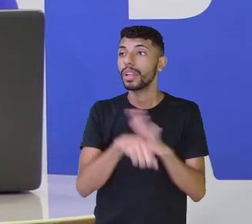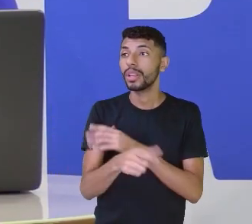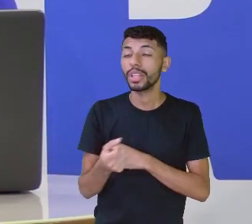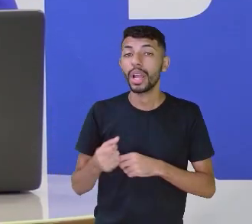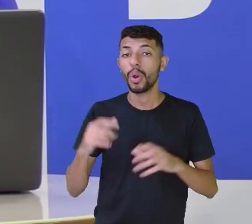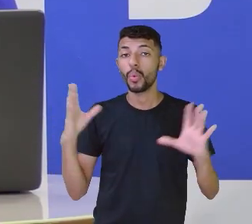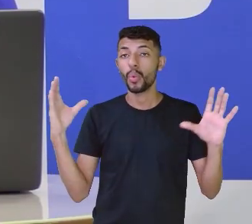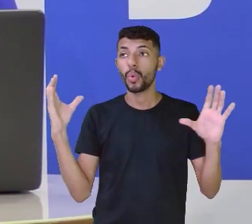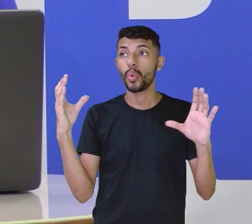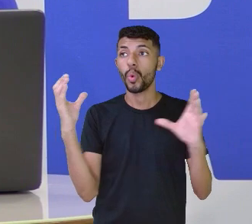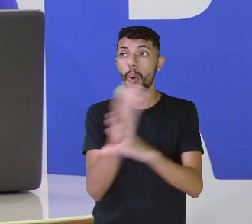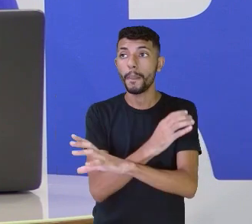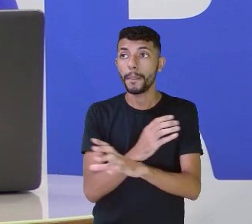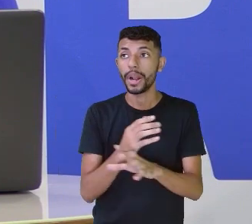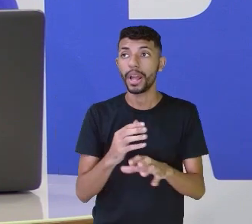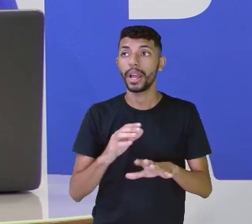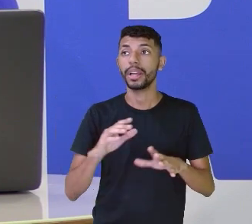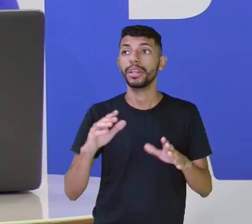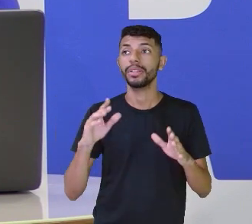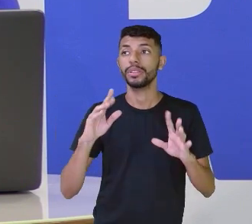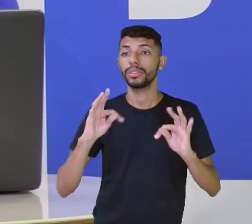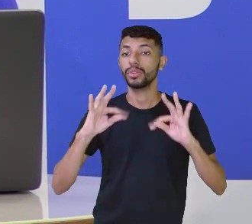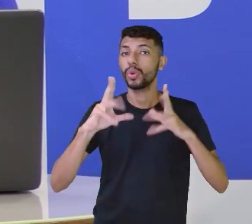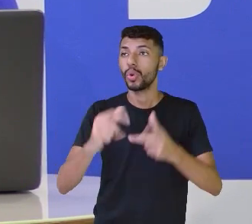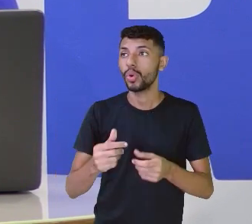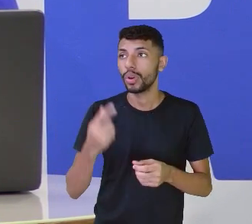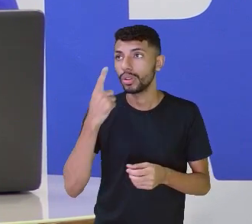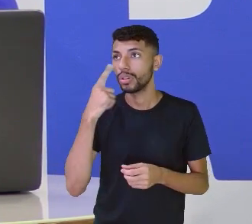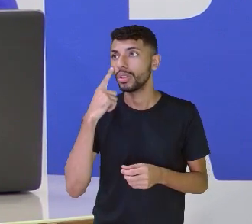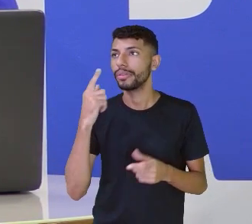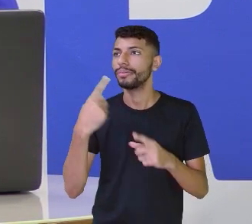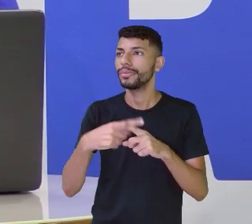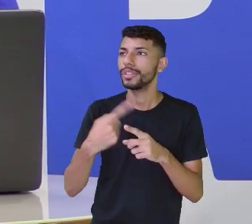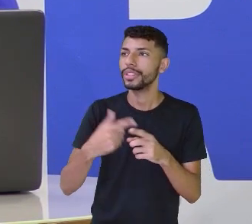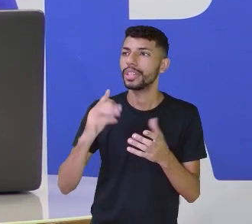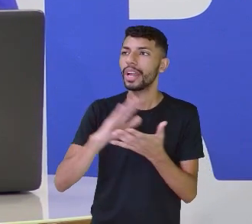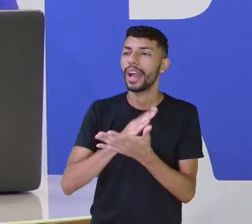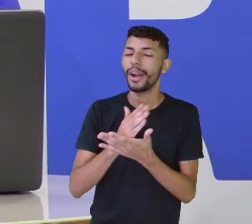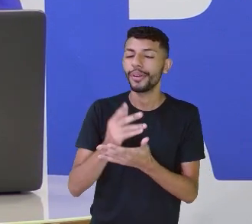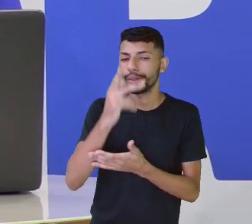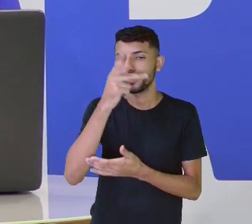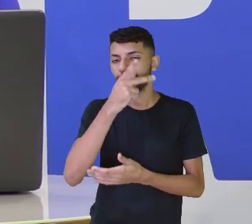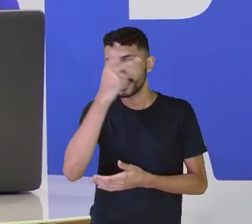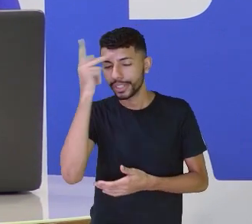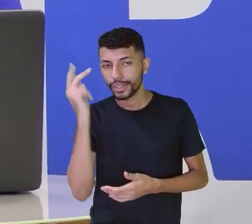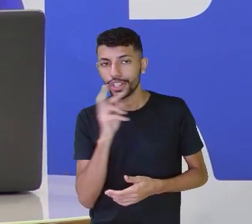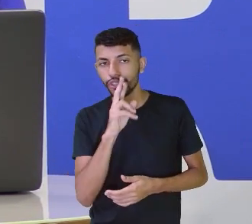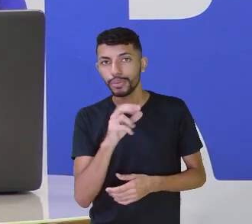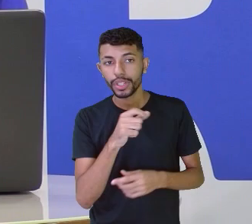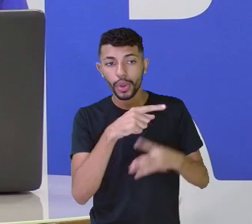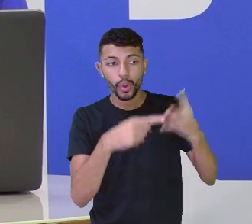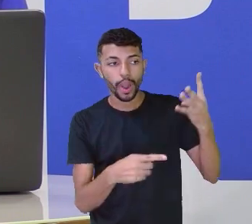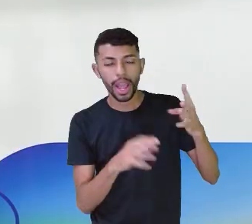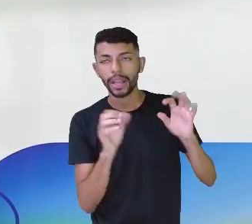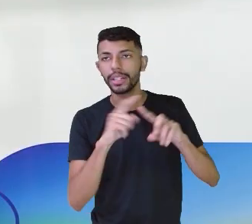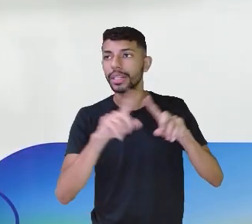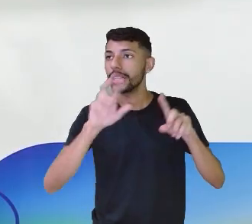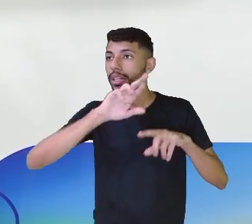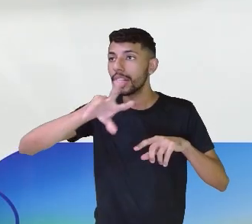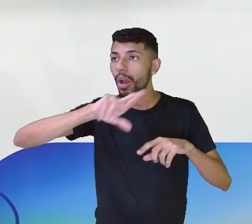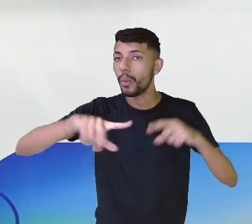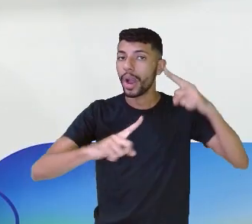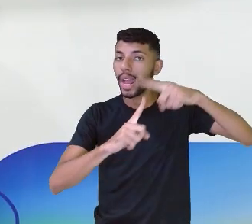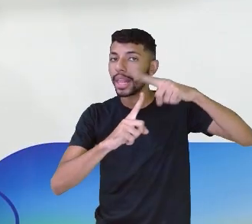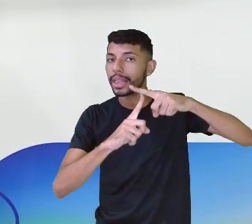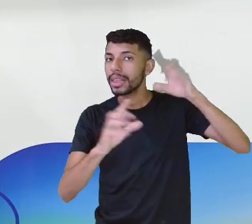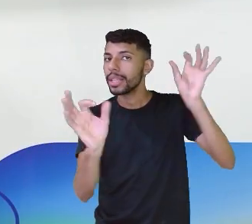o total, tá? Porque Quantos algumas pessoas foram? colocaram 4, não são assim o que tem disponível. Não tá certo? são os tipos. Os que tem não